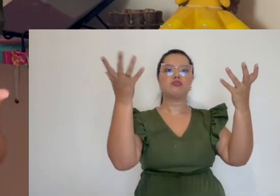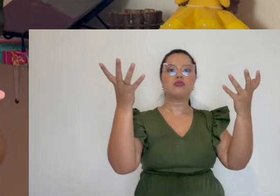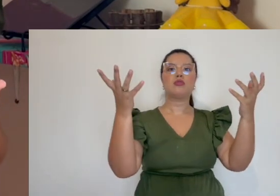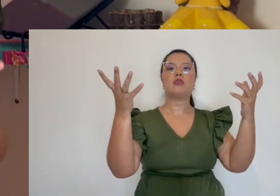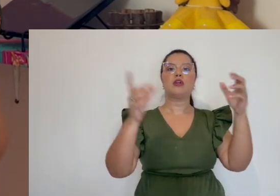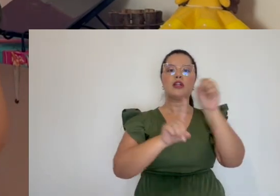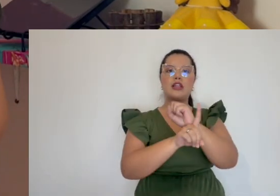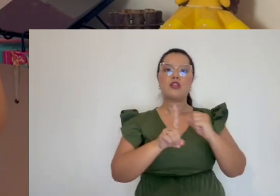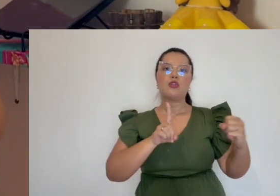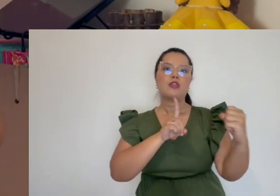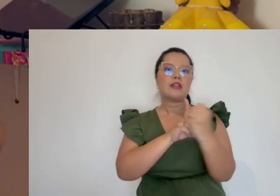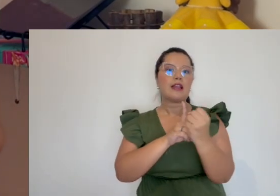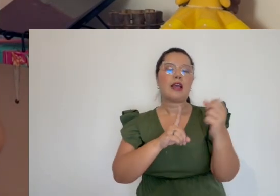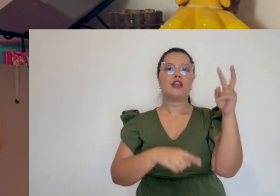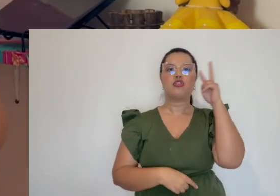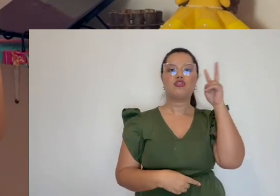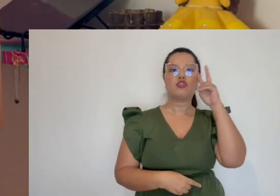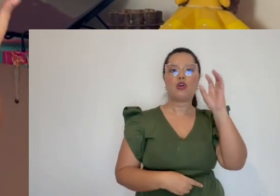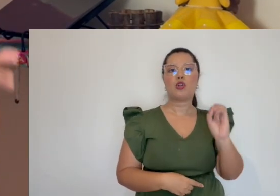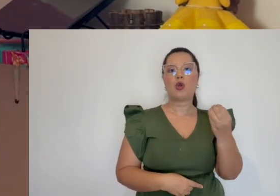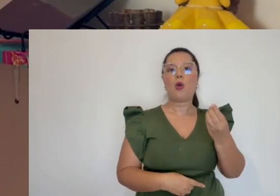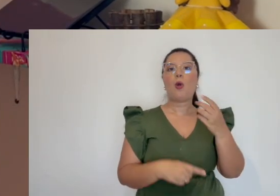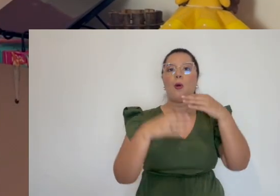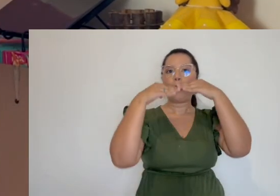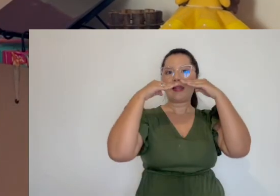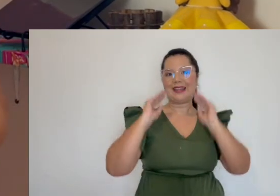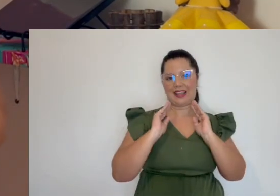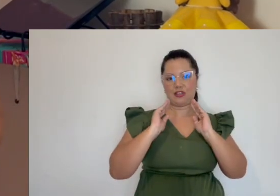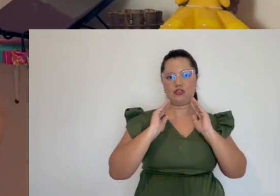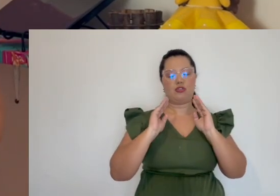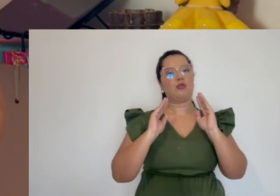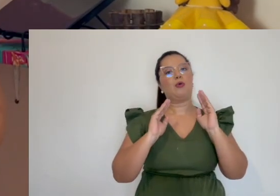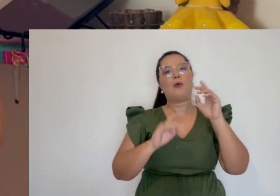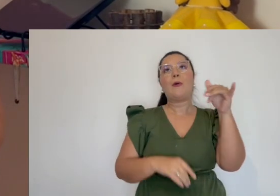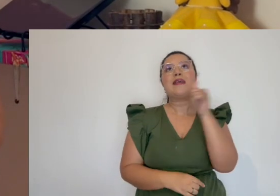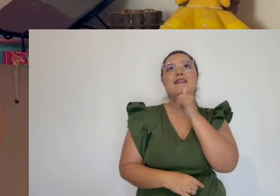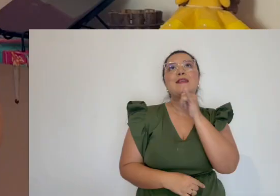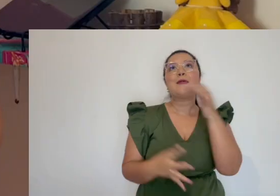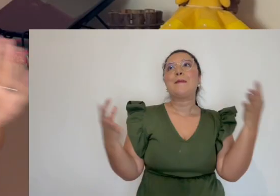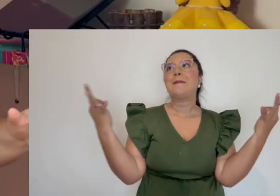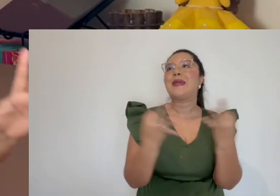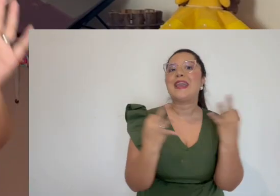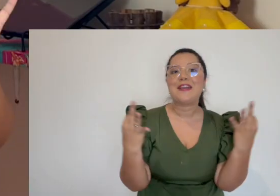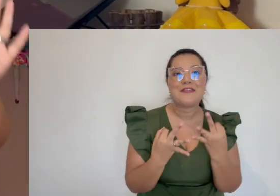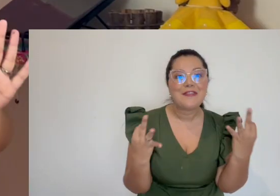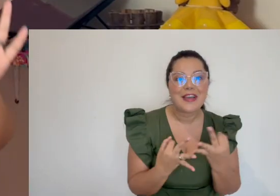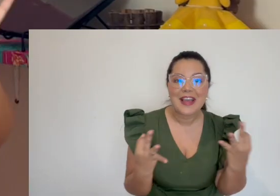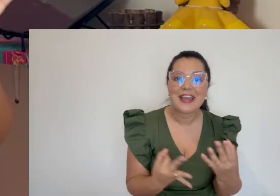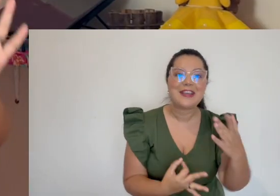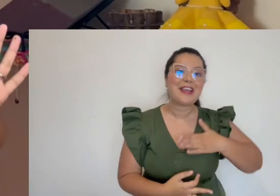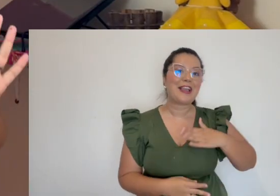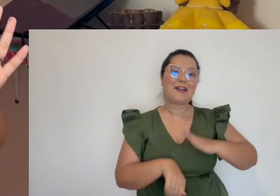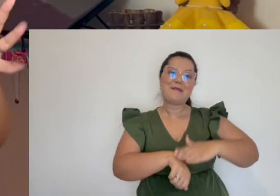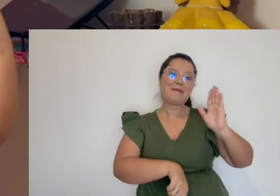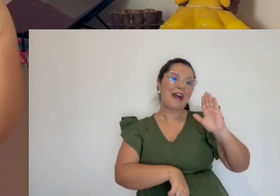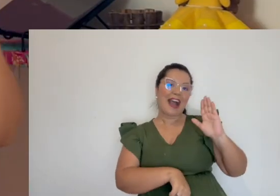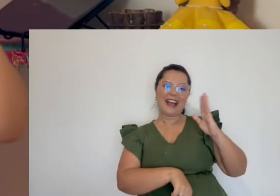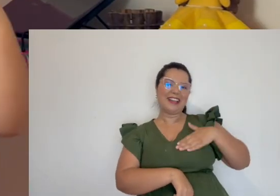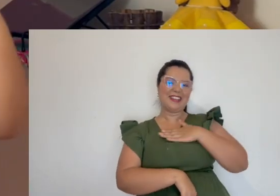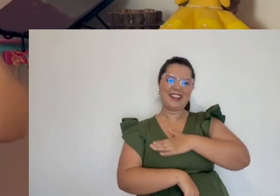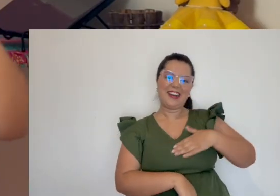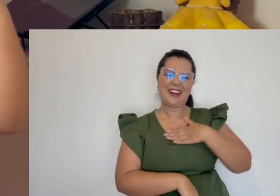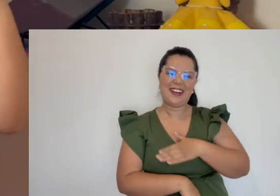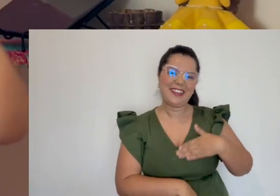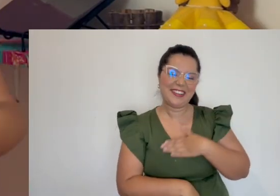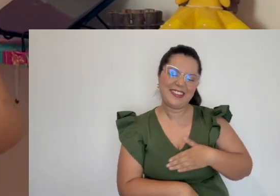sejam sociais, históricos ou até trágicos. Um exemplo perfeito desse tipo de romance é o